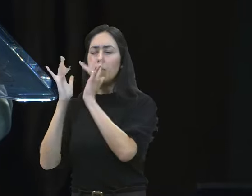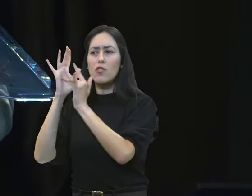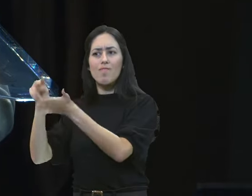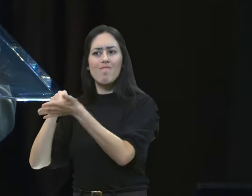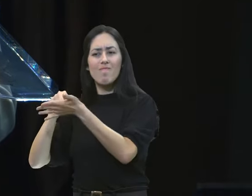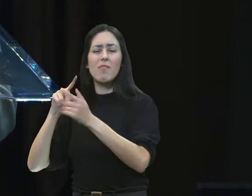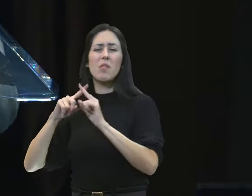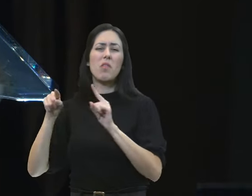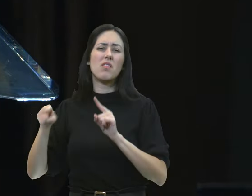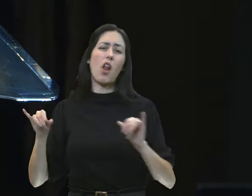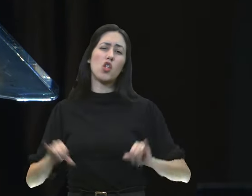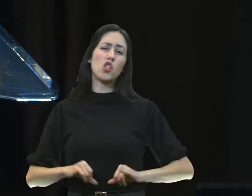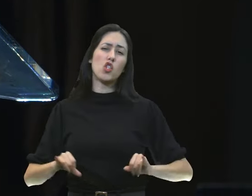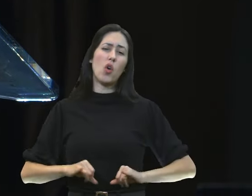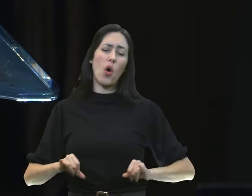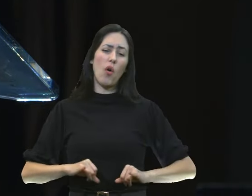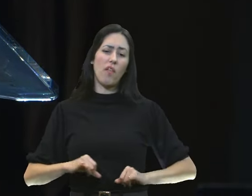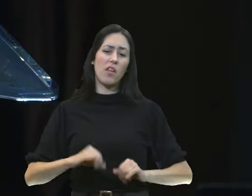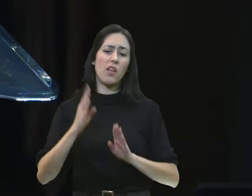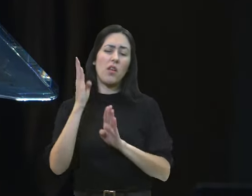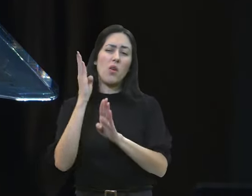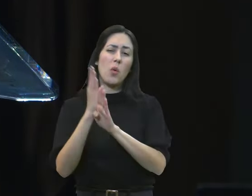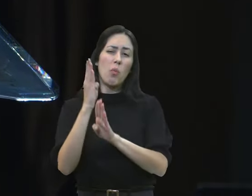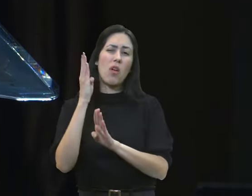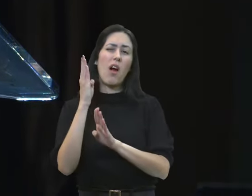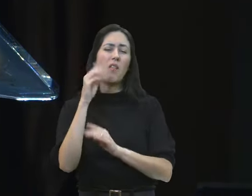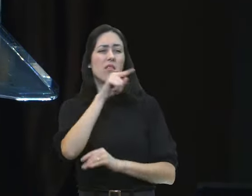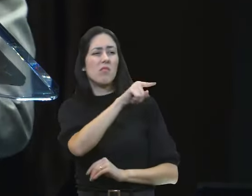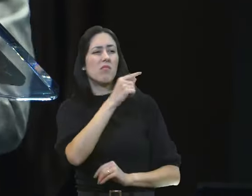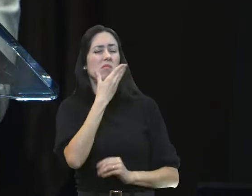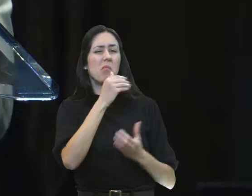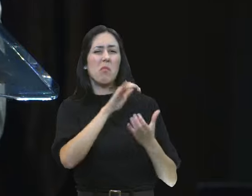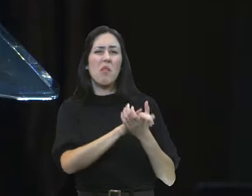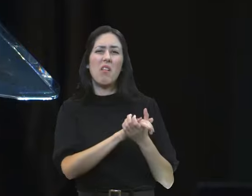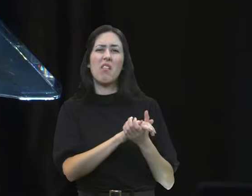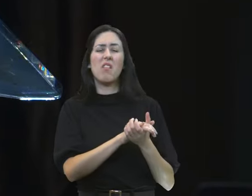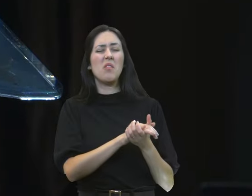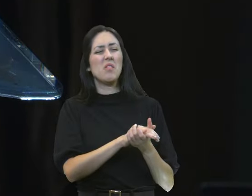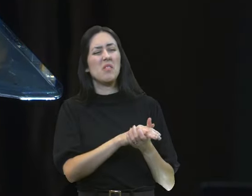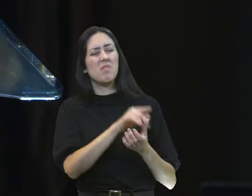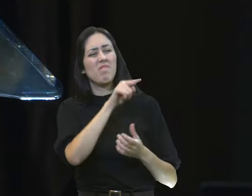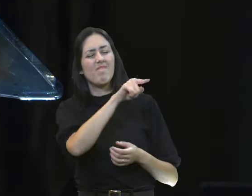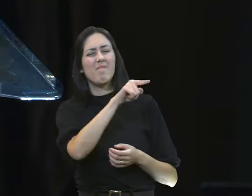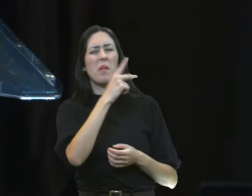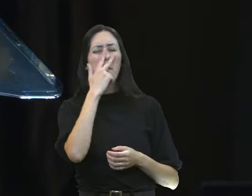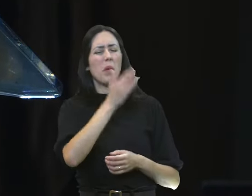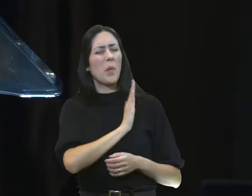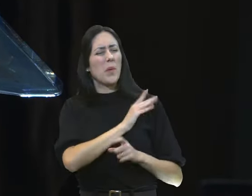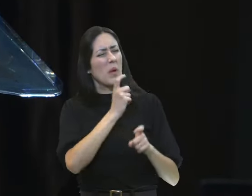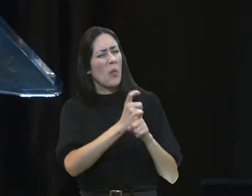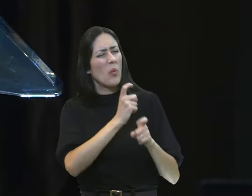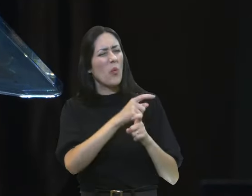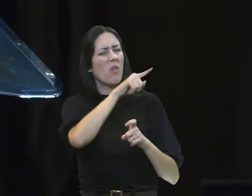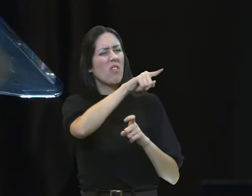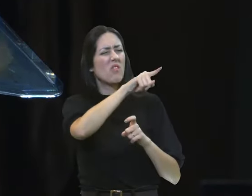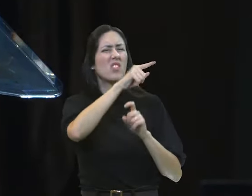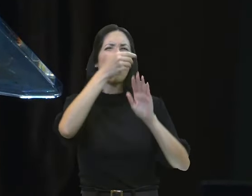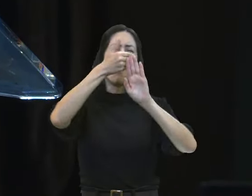casamento, por causa da forma dele se comportar como alguém que estava duro e longe do